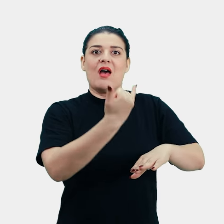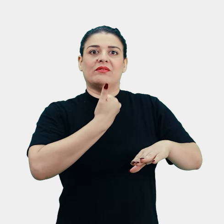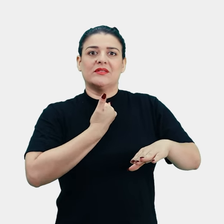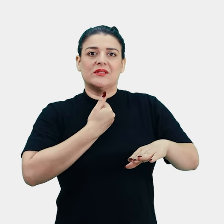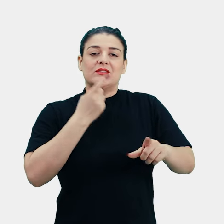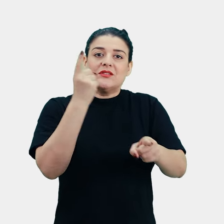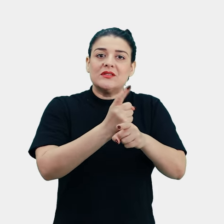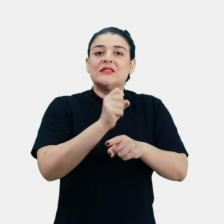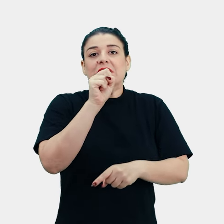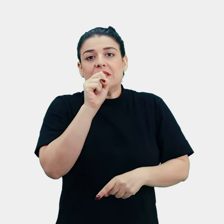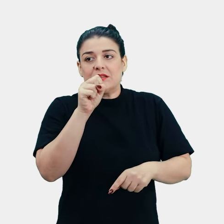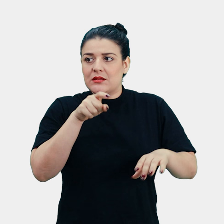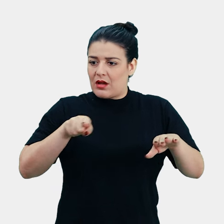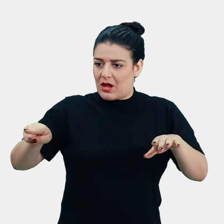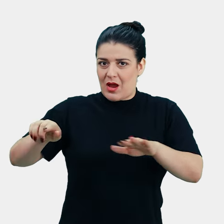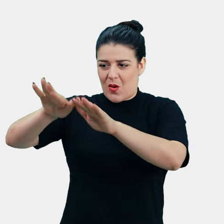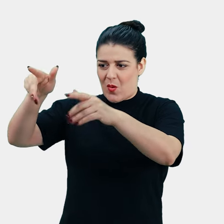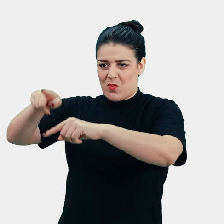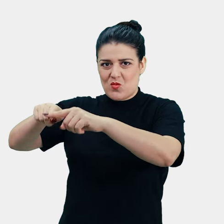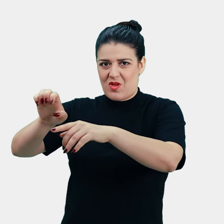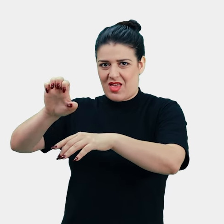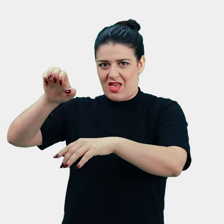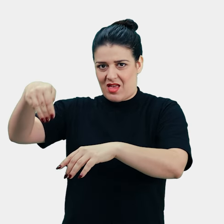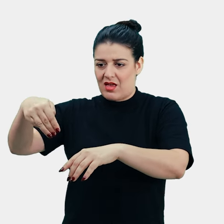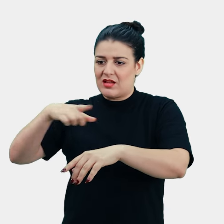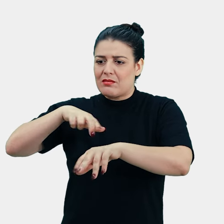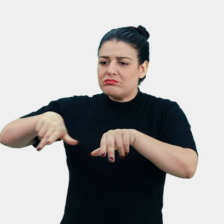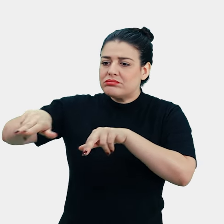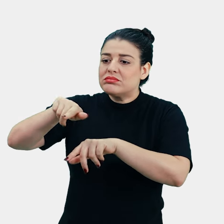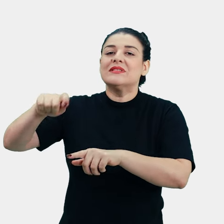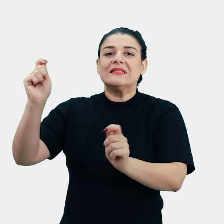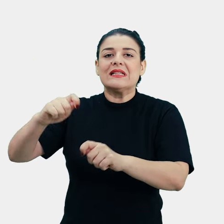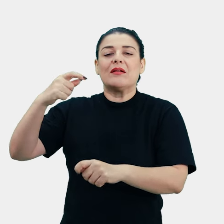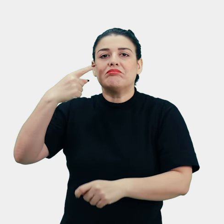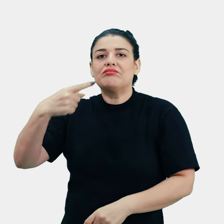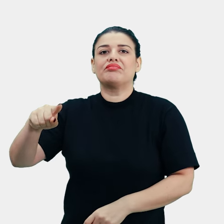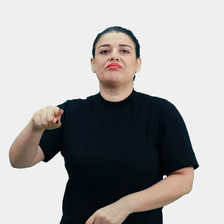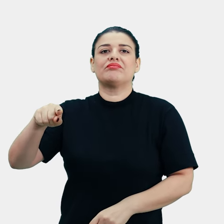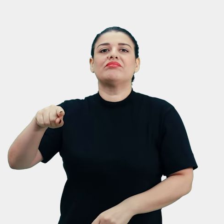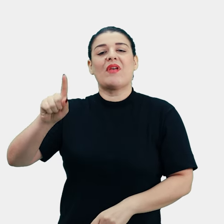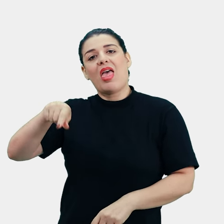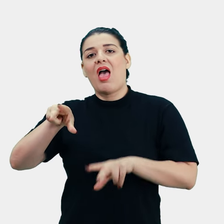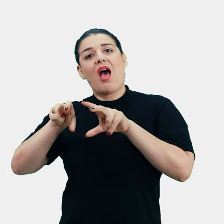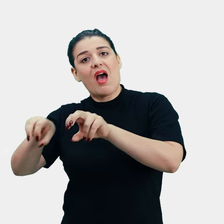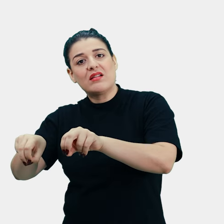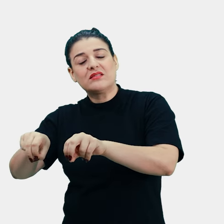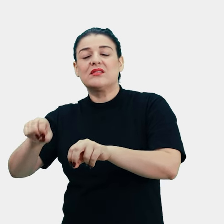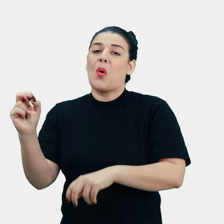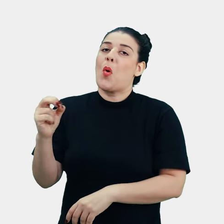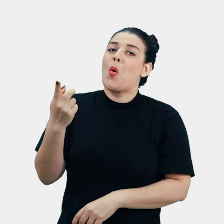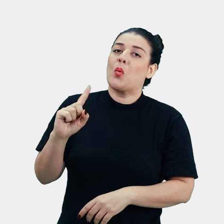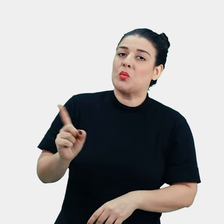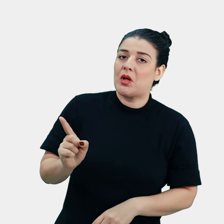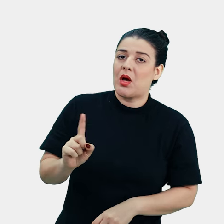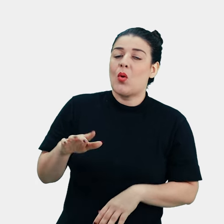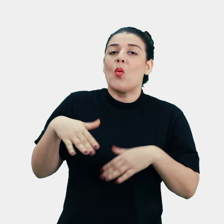sendo detectado lá no espectrômetro de massas as diferentes massas, e ali, a partir dessas massas, já se sabe, né, se